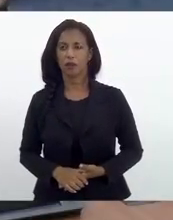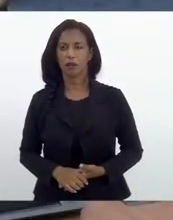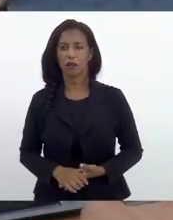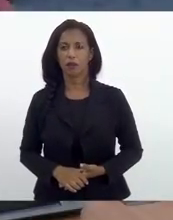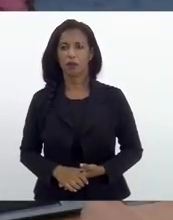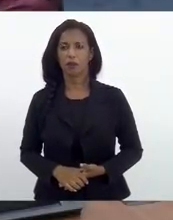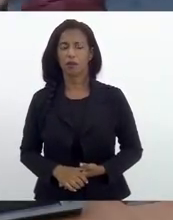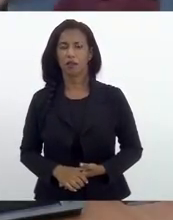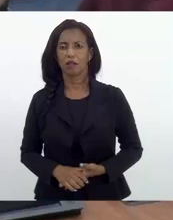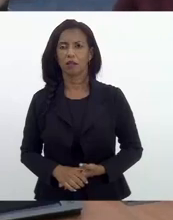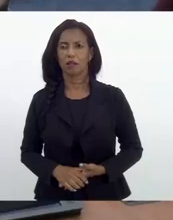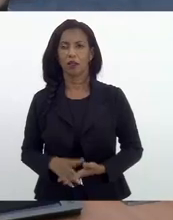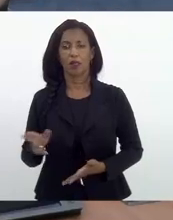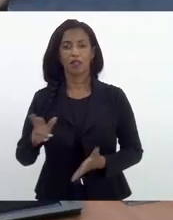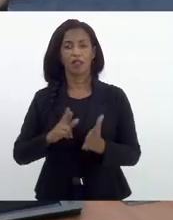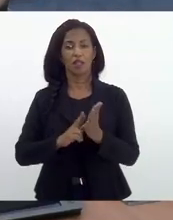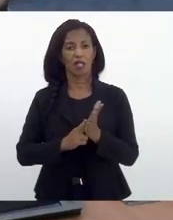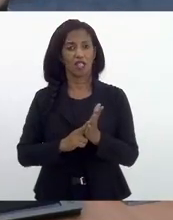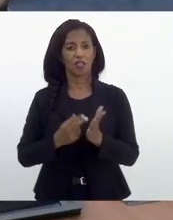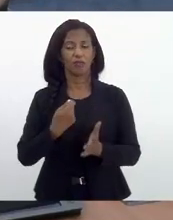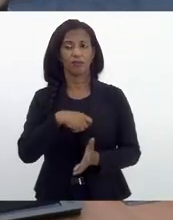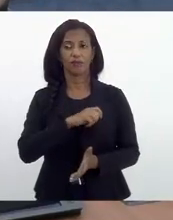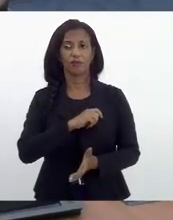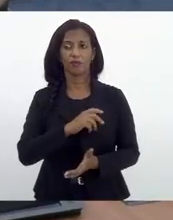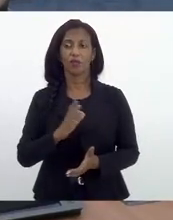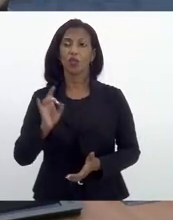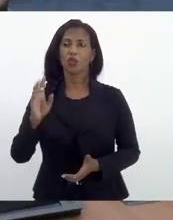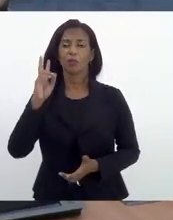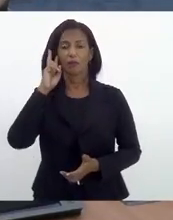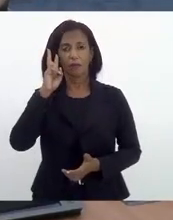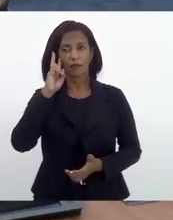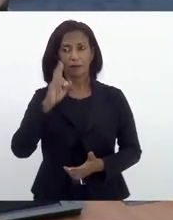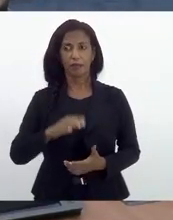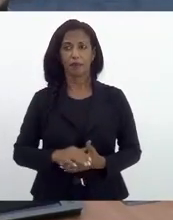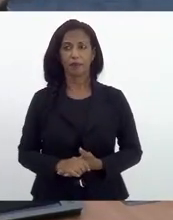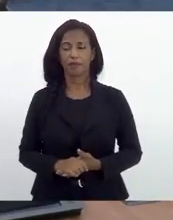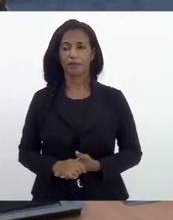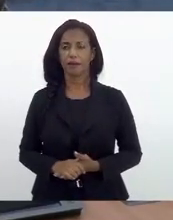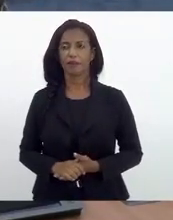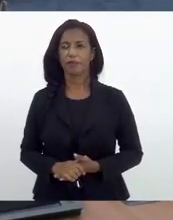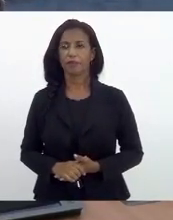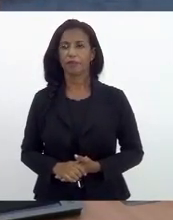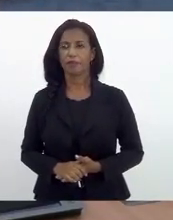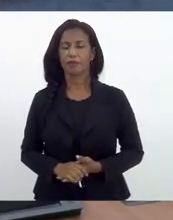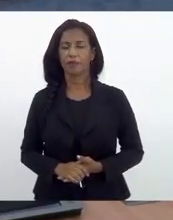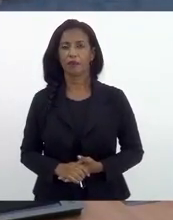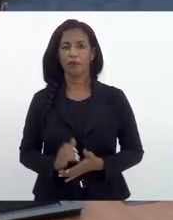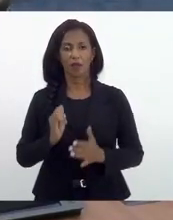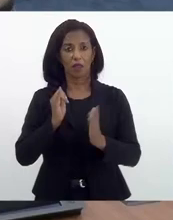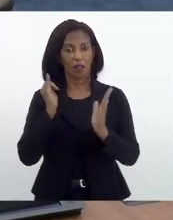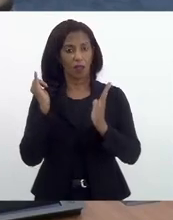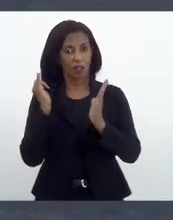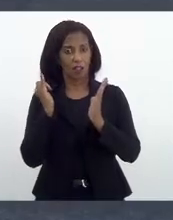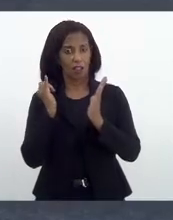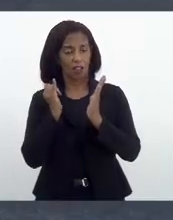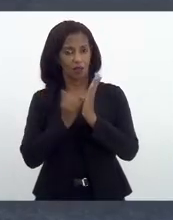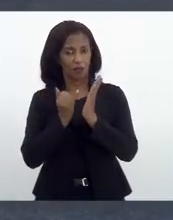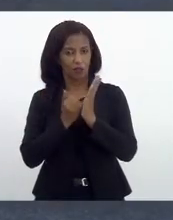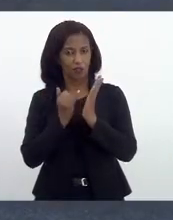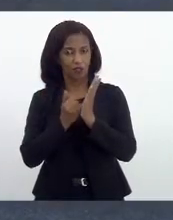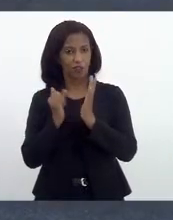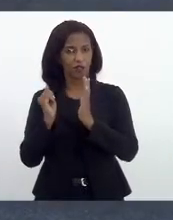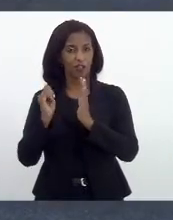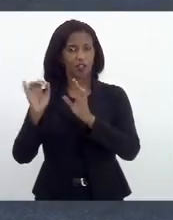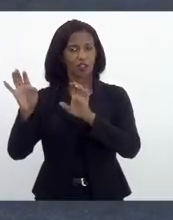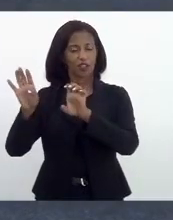esse regime de recuperação fiscal só para lembrar deputado dados estatísticos da Secretaria de